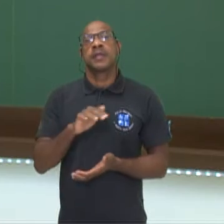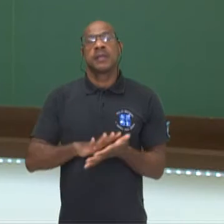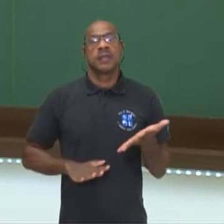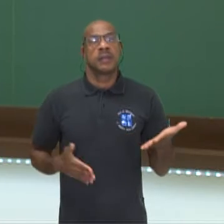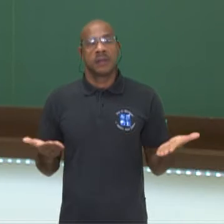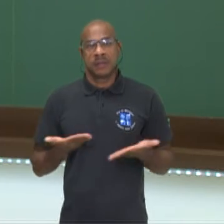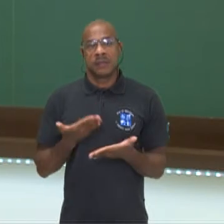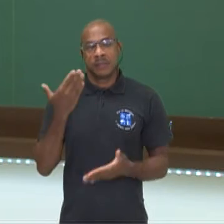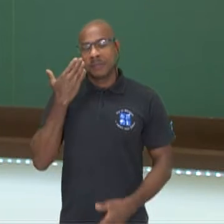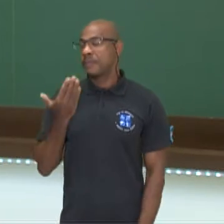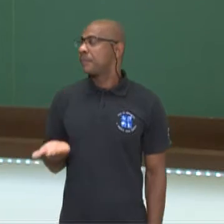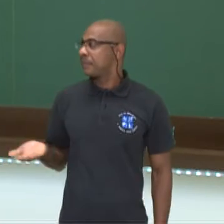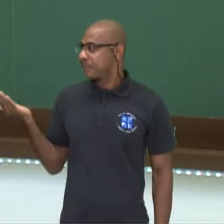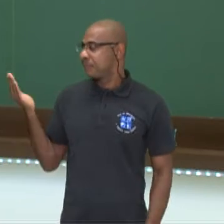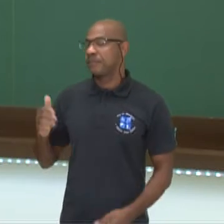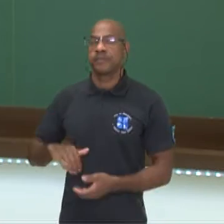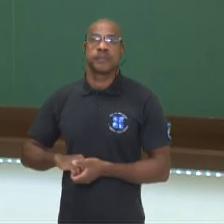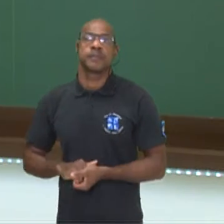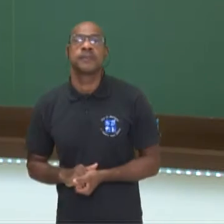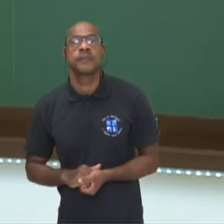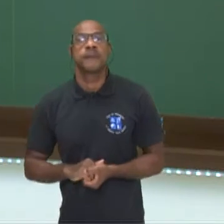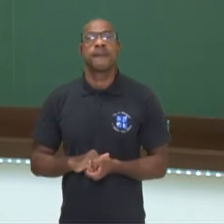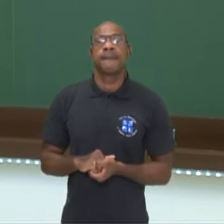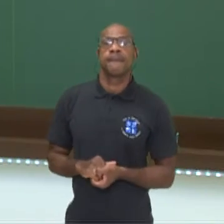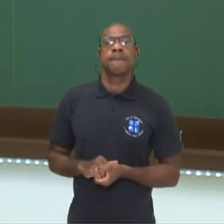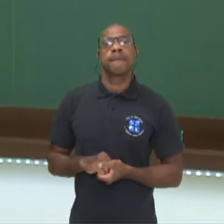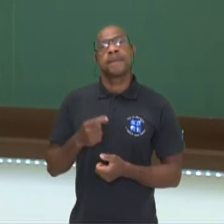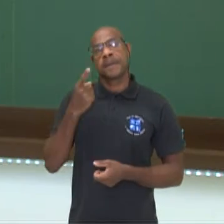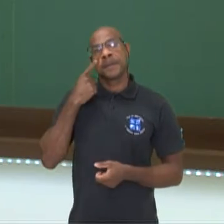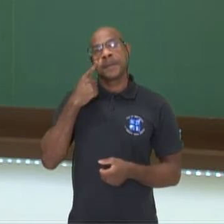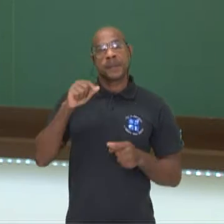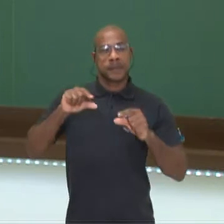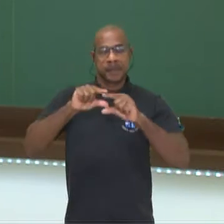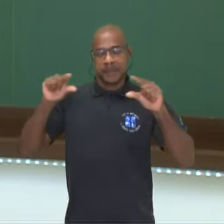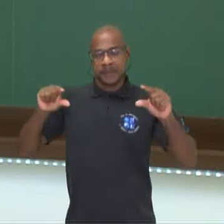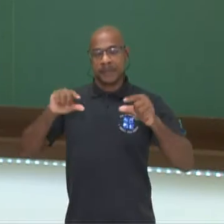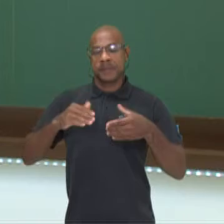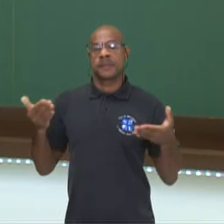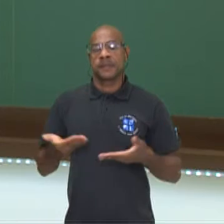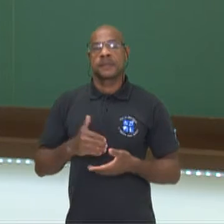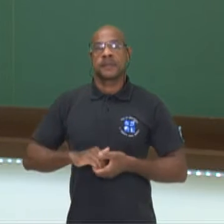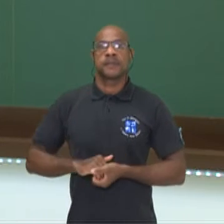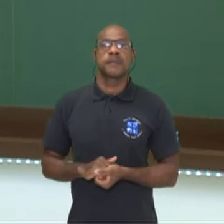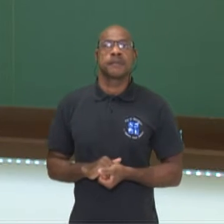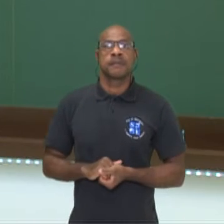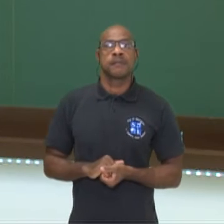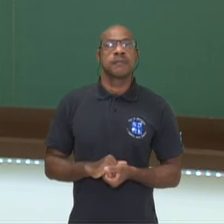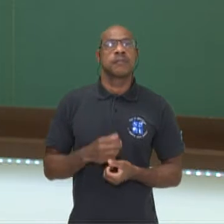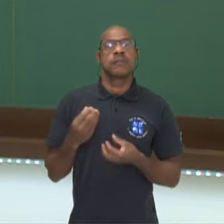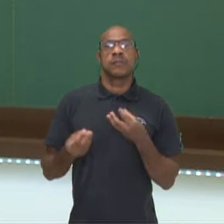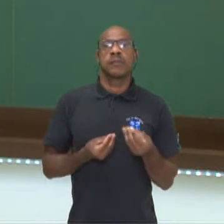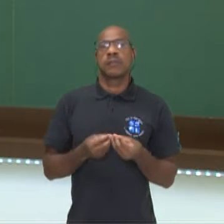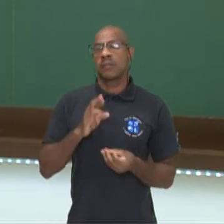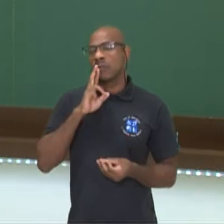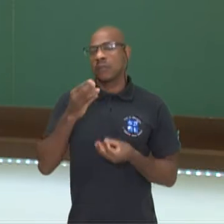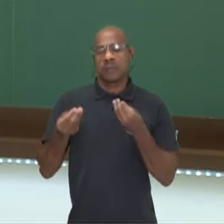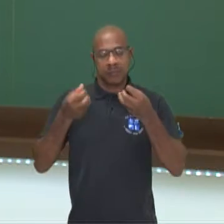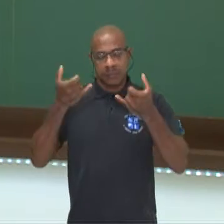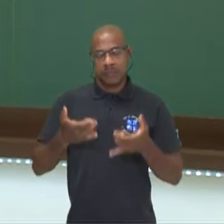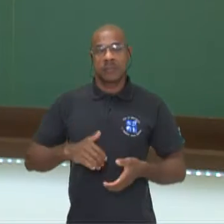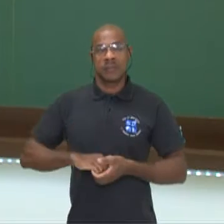Vamos fazer mais uma atividade aí, pessoal? Vamos ler a frase comigo e vamos ver aí, né, como é que a gente vai responder essa